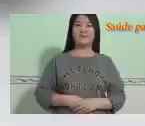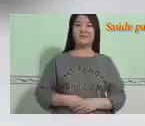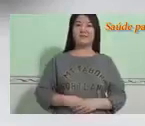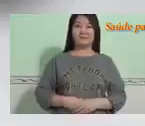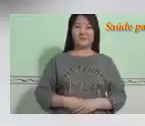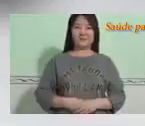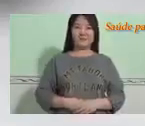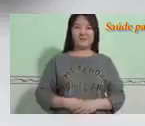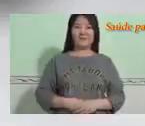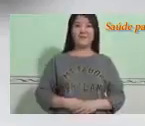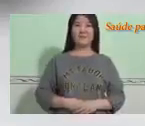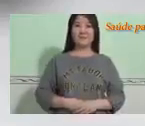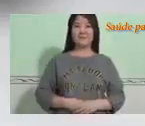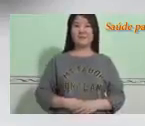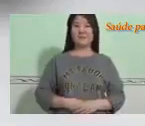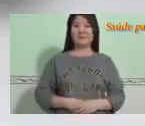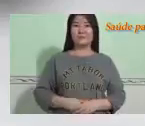STASC acento agudo